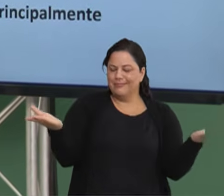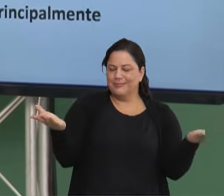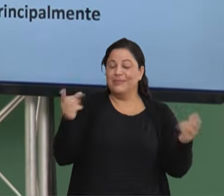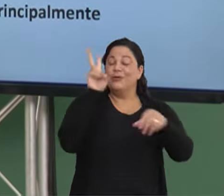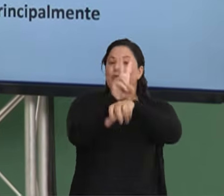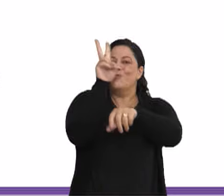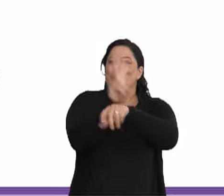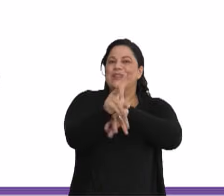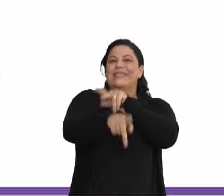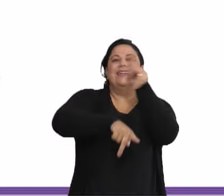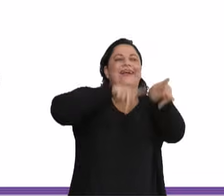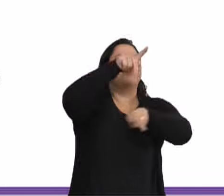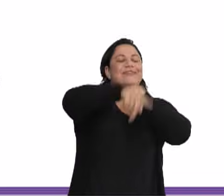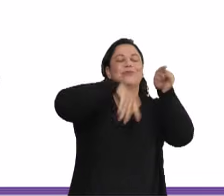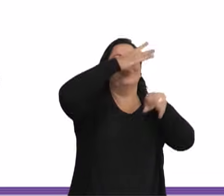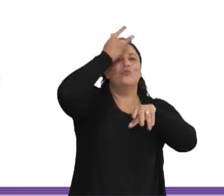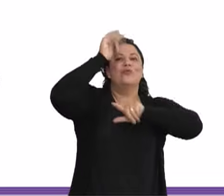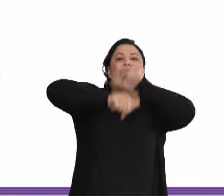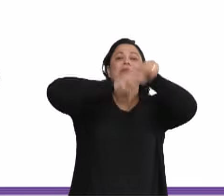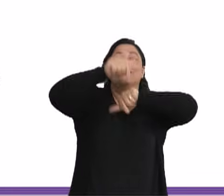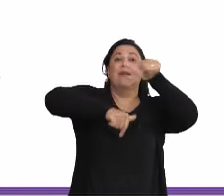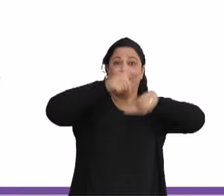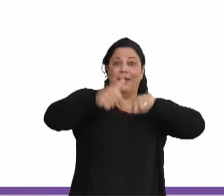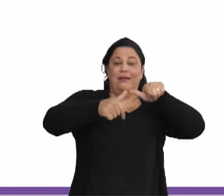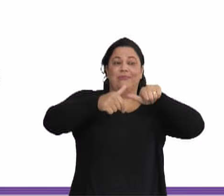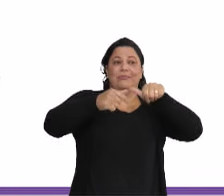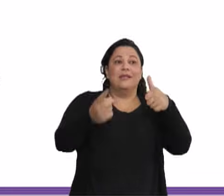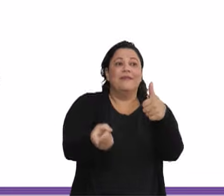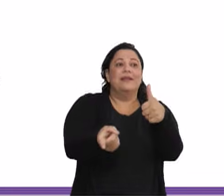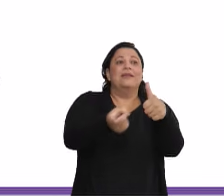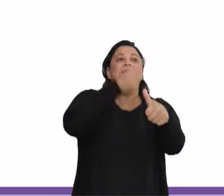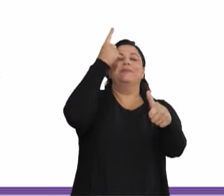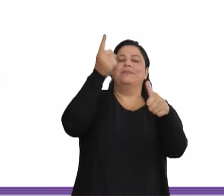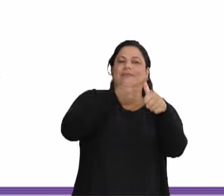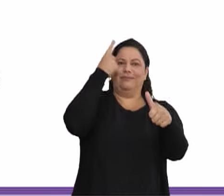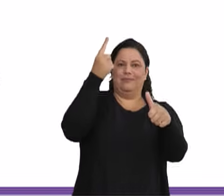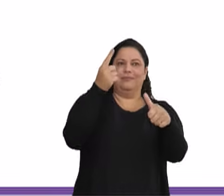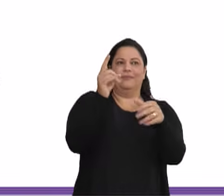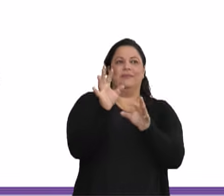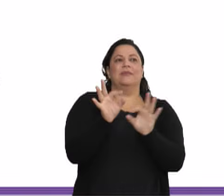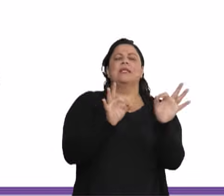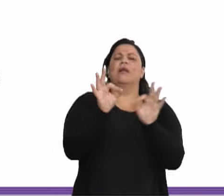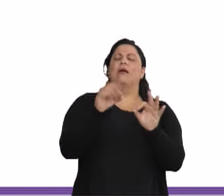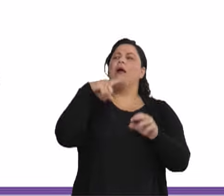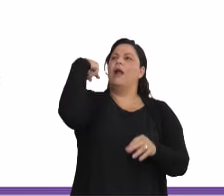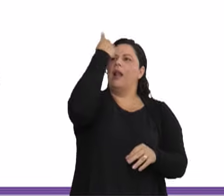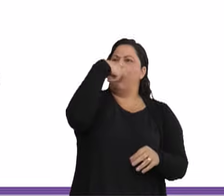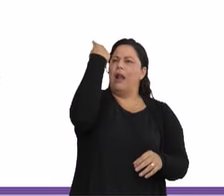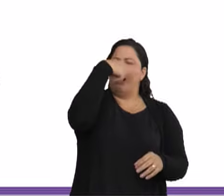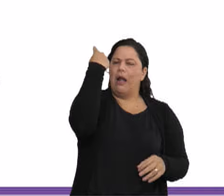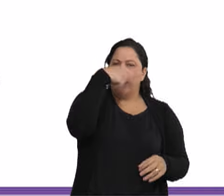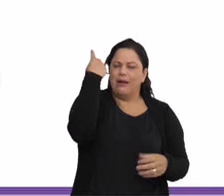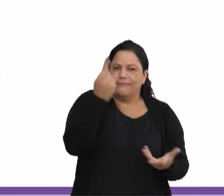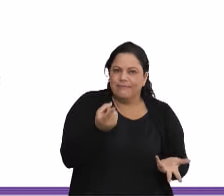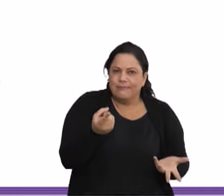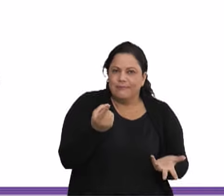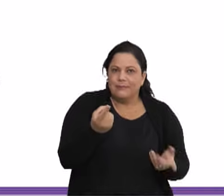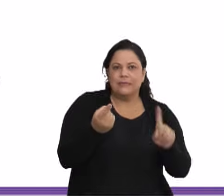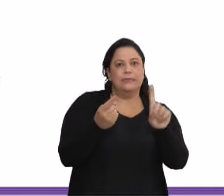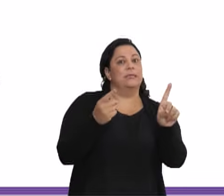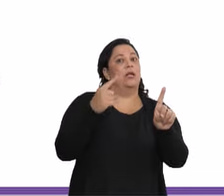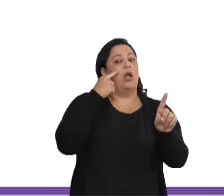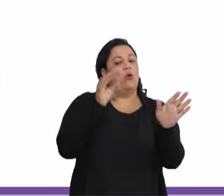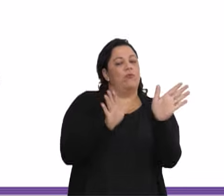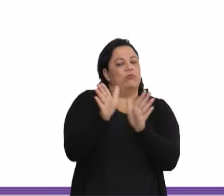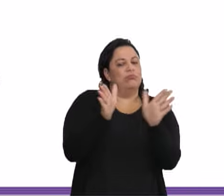como primeiras funções ou primeiras criações: ele regulou a carga de trabalho de 8 horas. Você lembrou